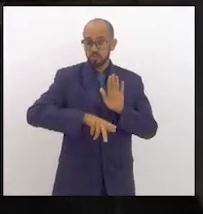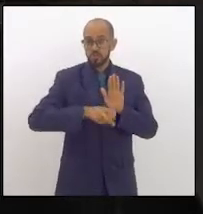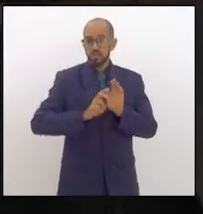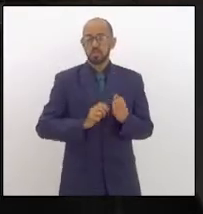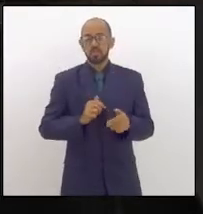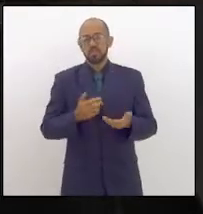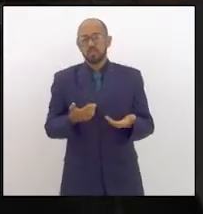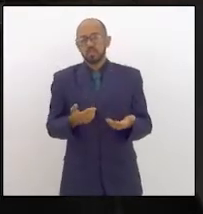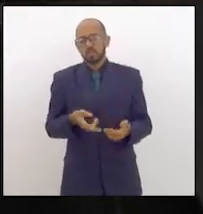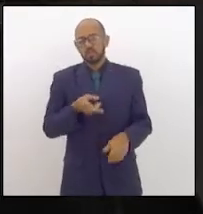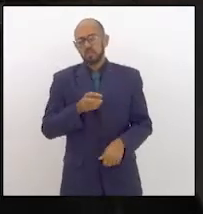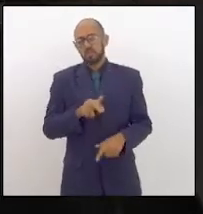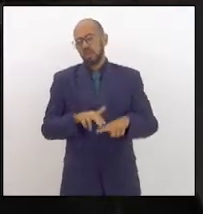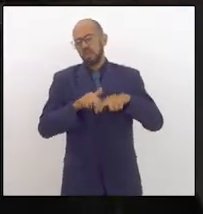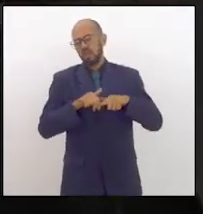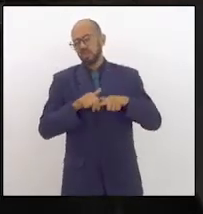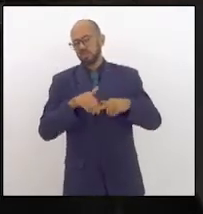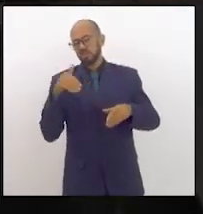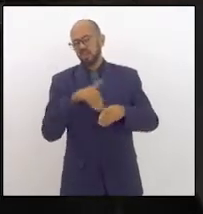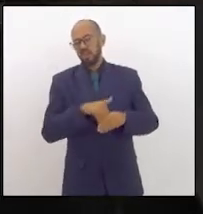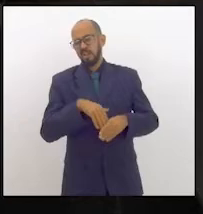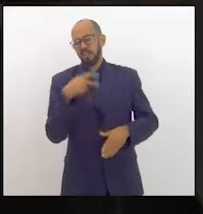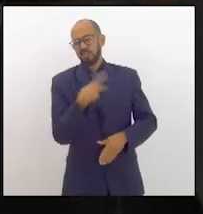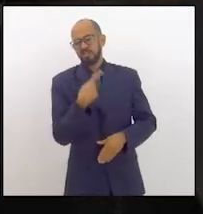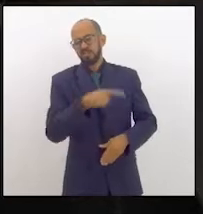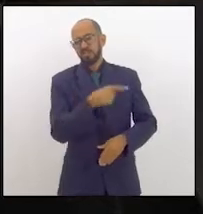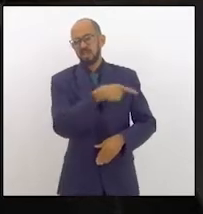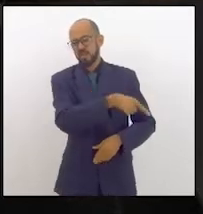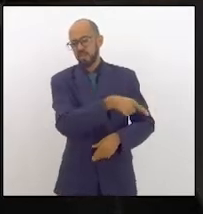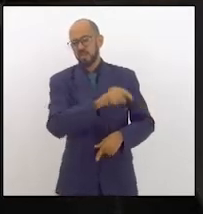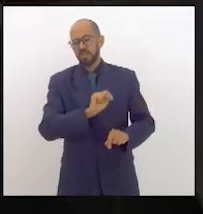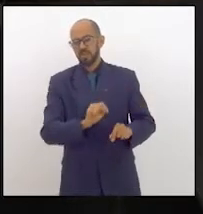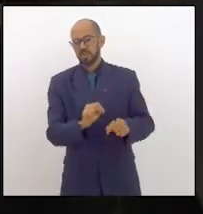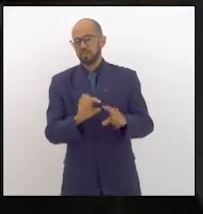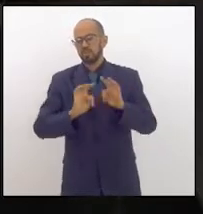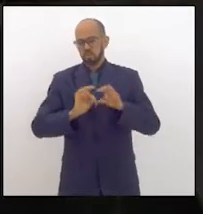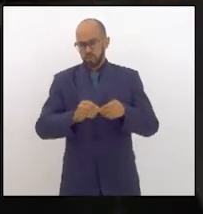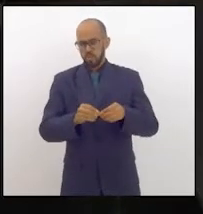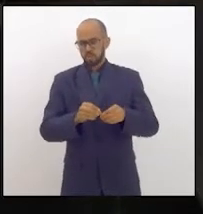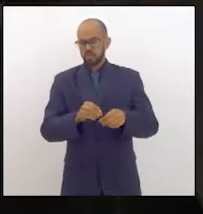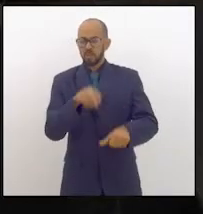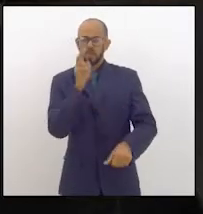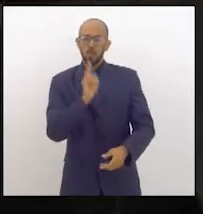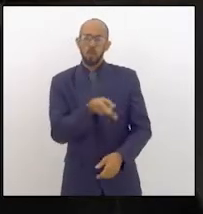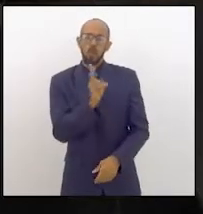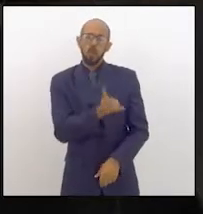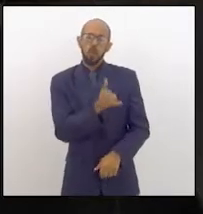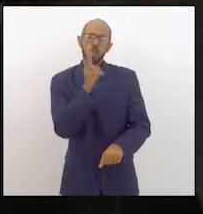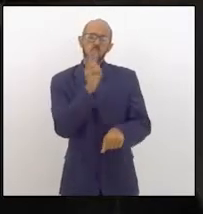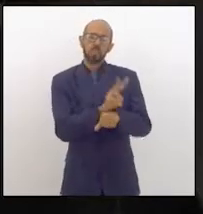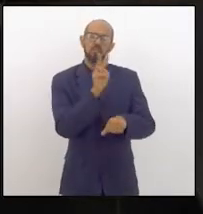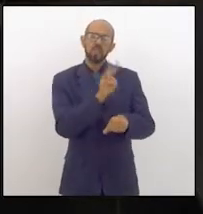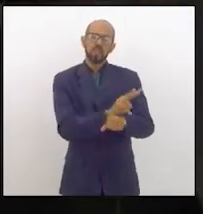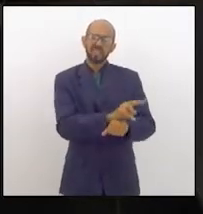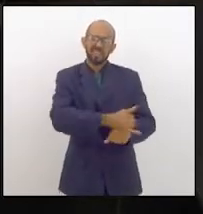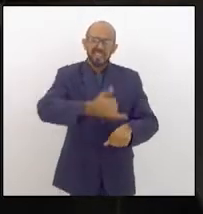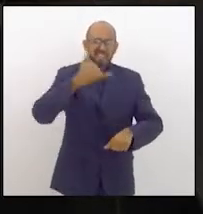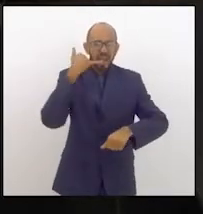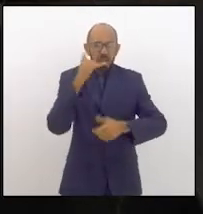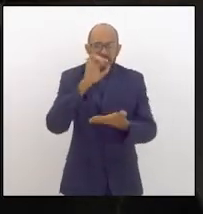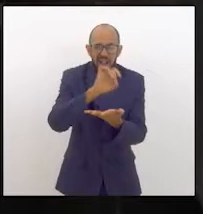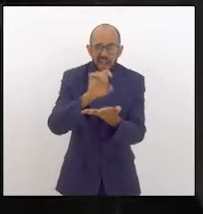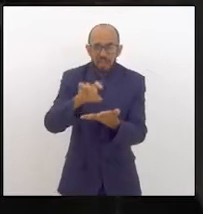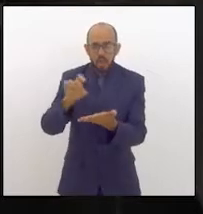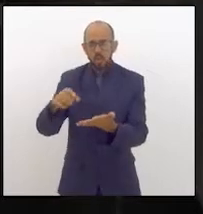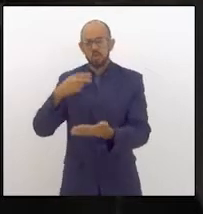sim em nome da eleição dele e de seus pares o defende o defende ligando para